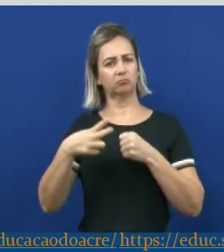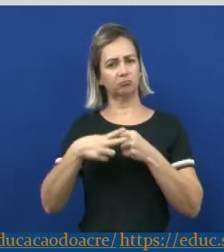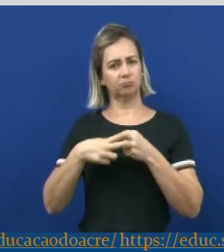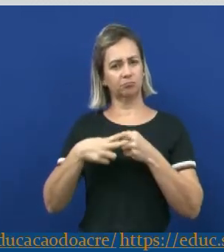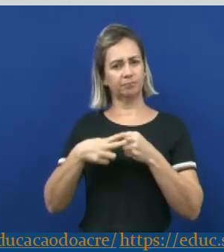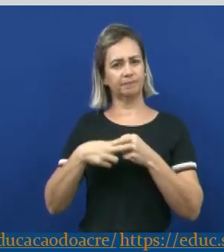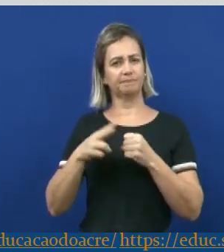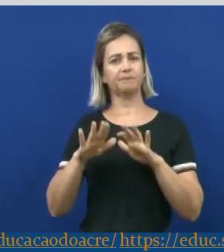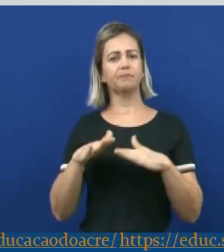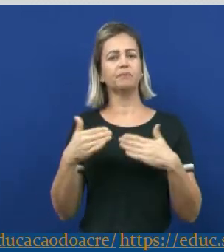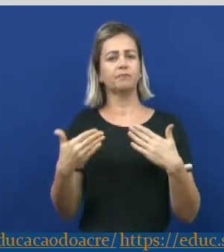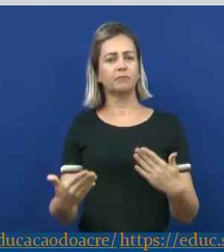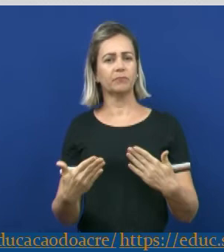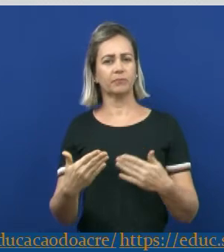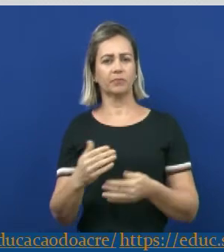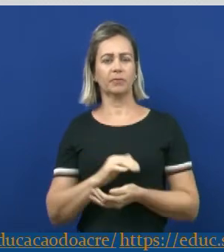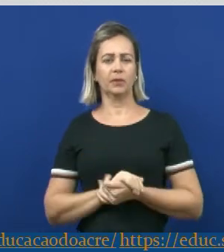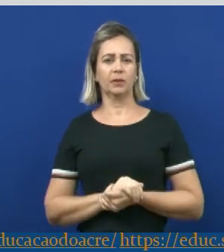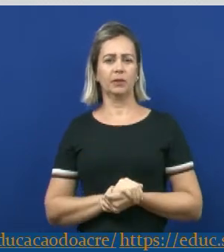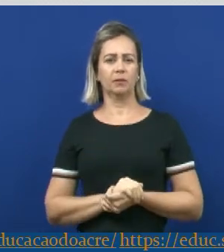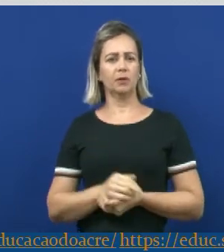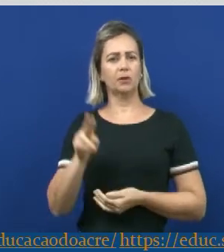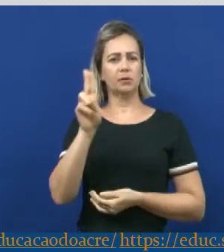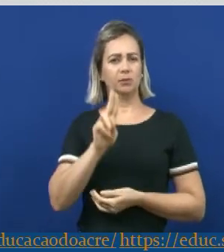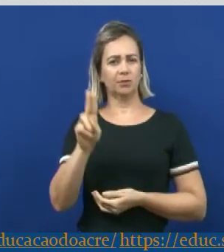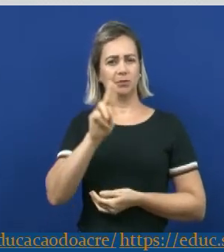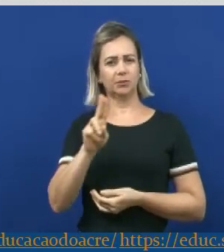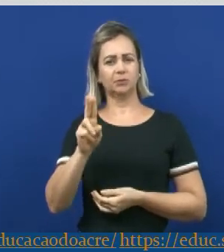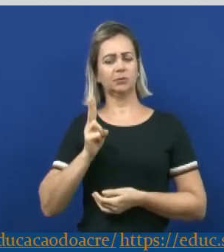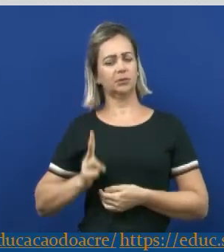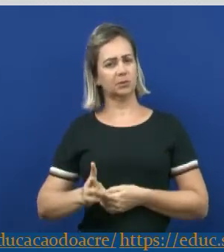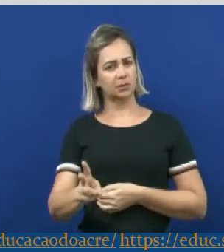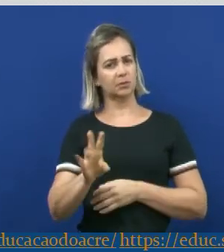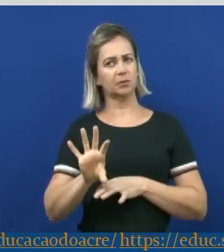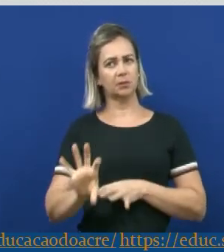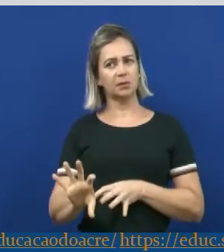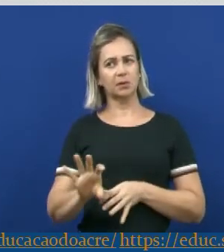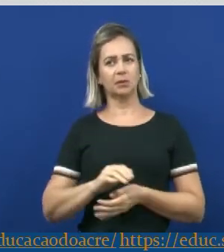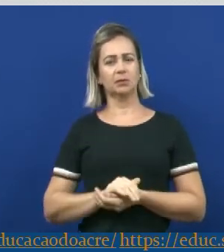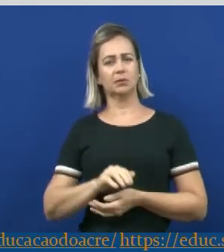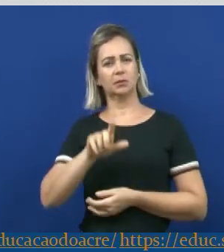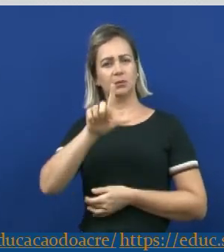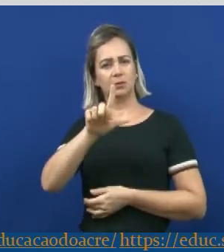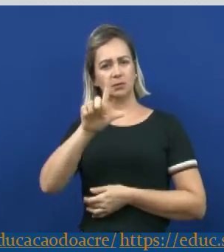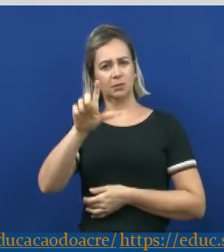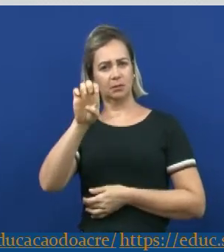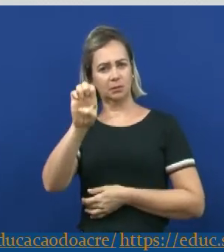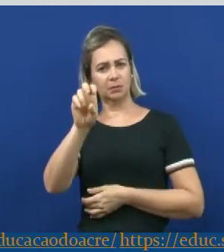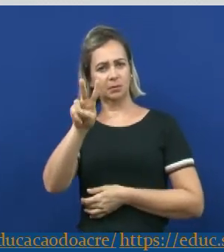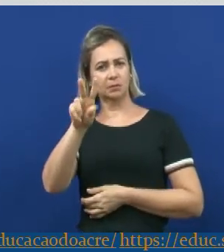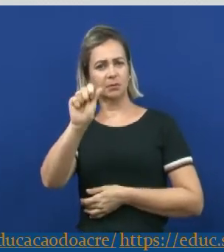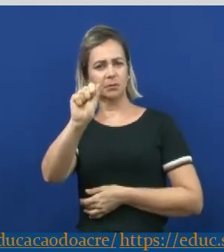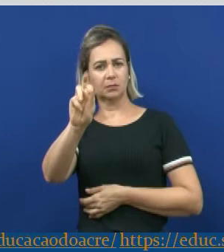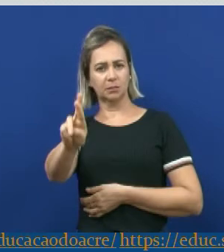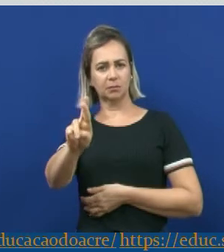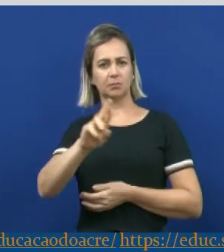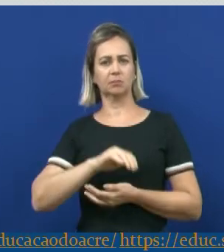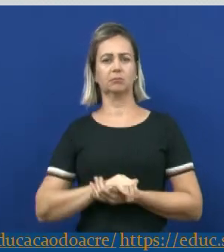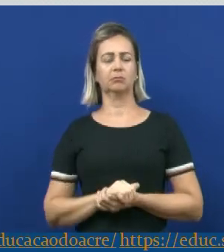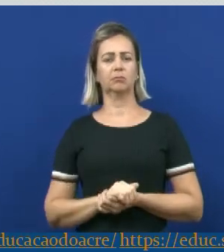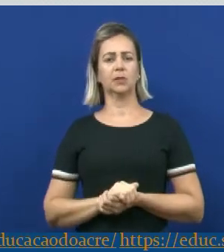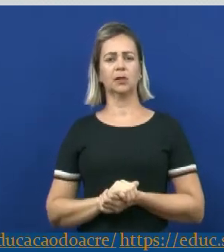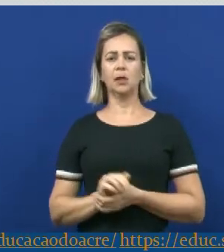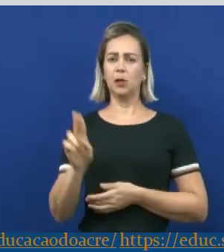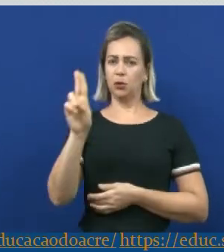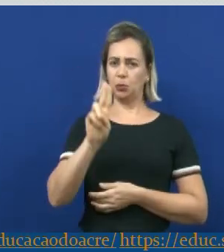certo? E aí, para fazer a descrição, eu utilizo esse verbo sempre. Então, eu digo, ó, lleva una gorra, certo? Um